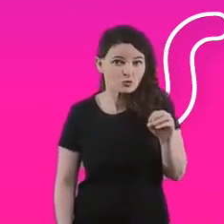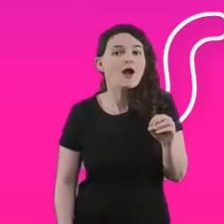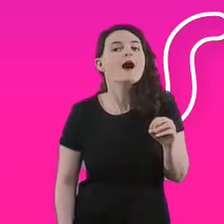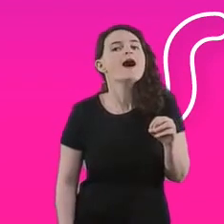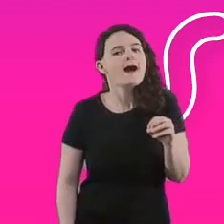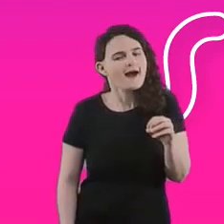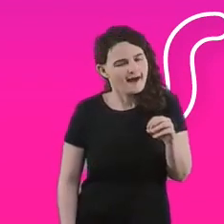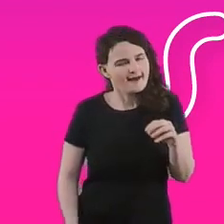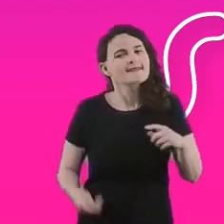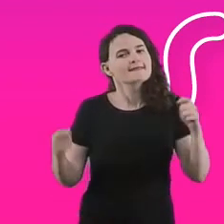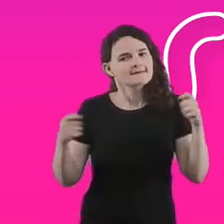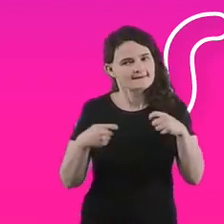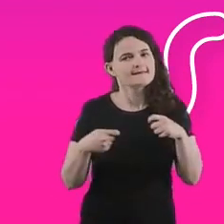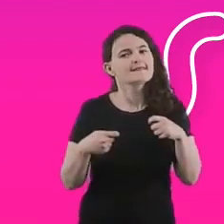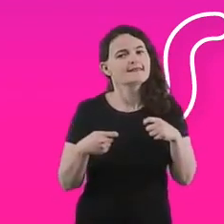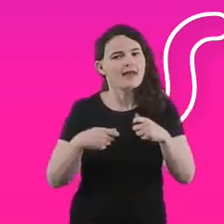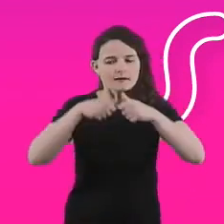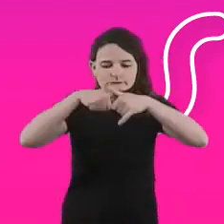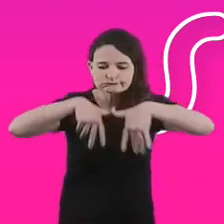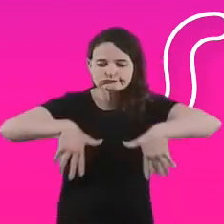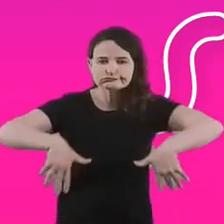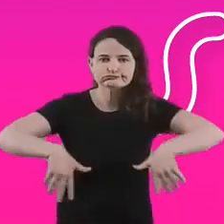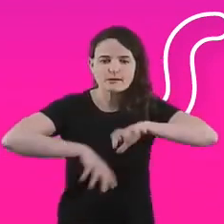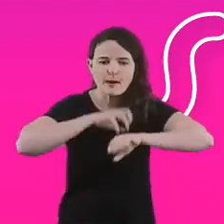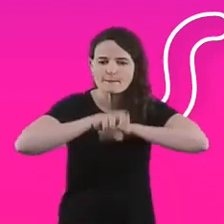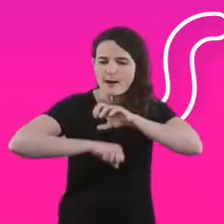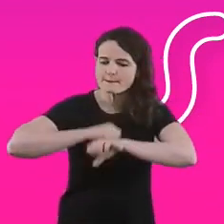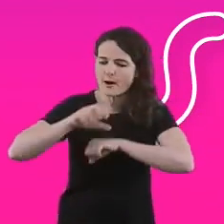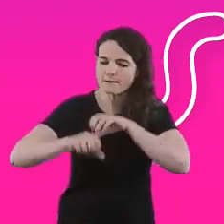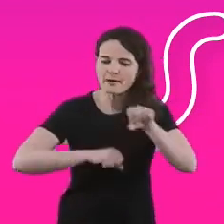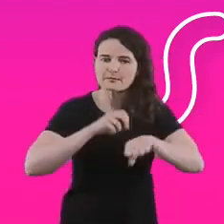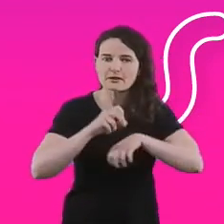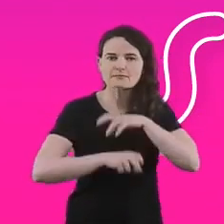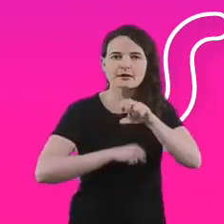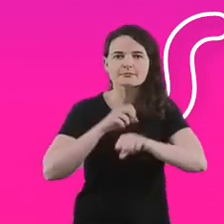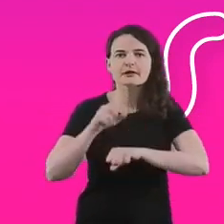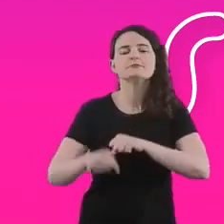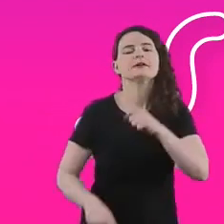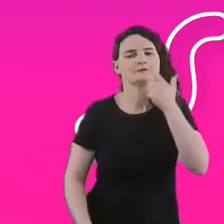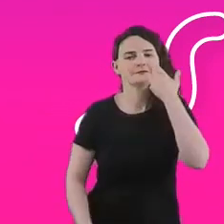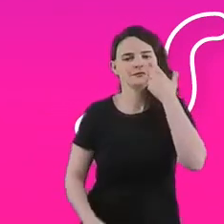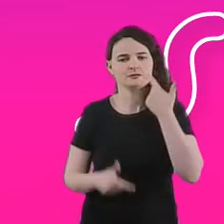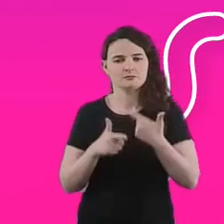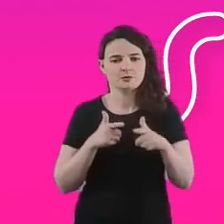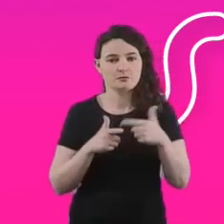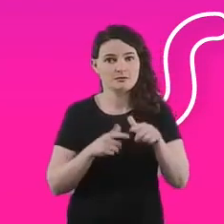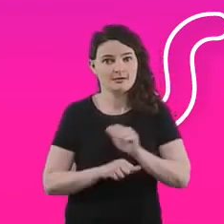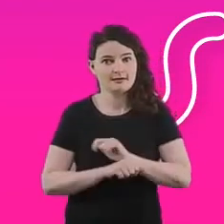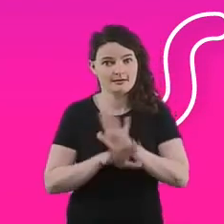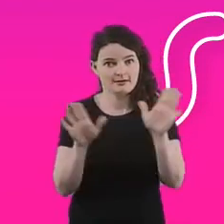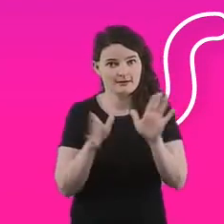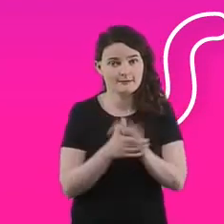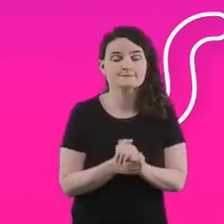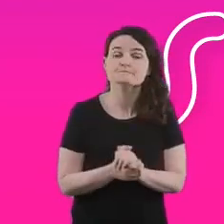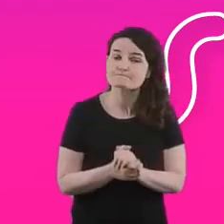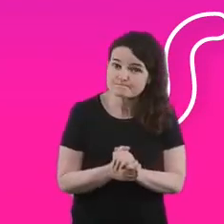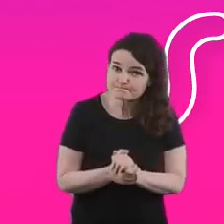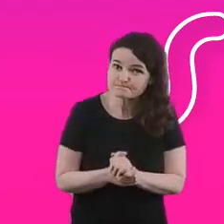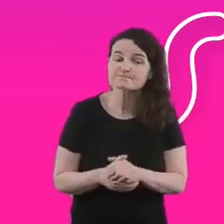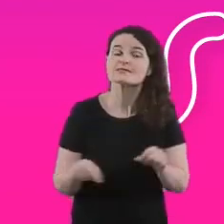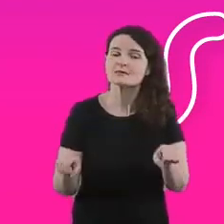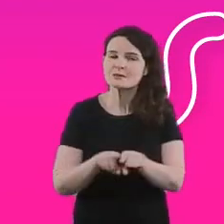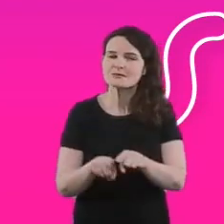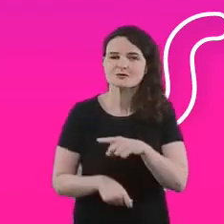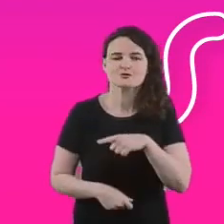desse diagnóstico inicial, eu consigo, né, enfim, delimitar o meu problema melhor. A gente também rodou uma pesquisa, né,